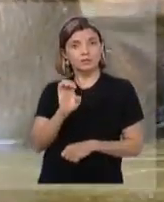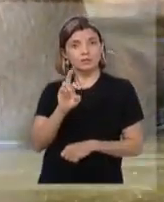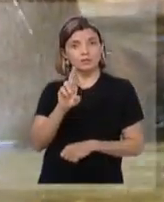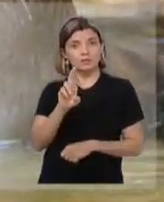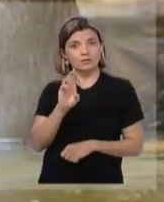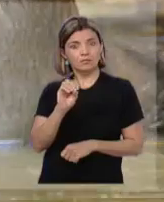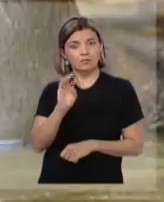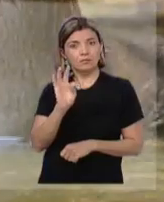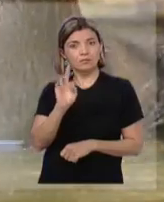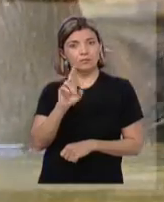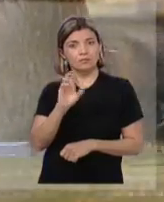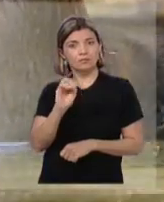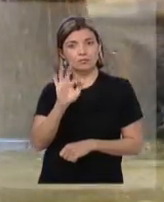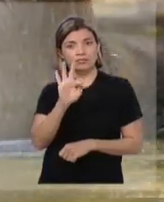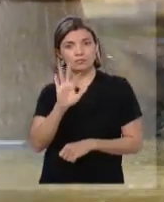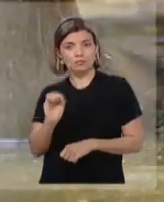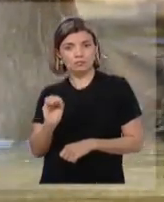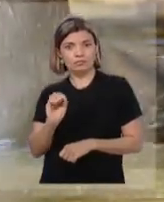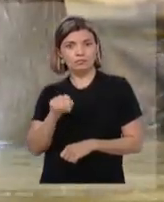heterótrofo.